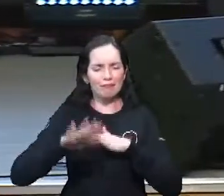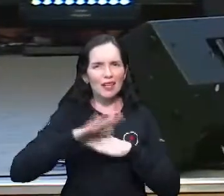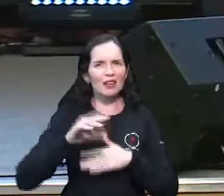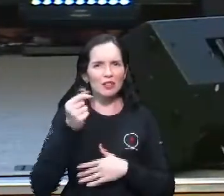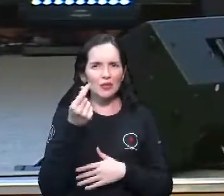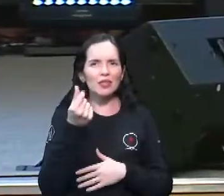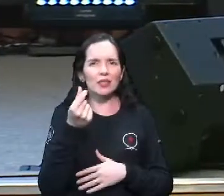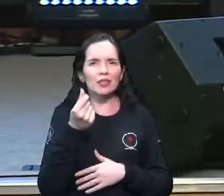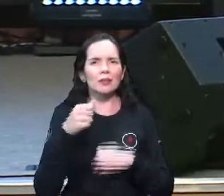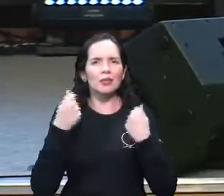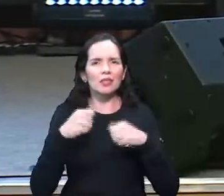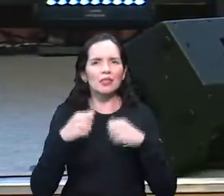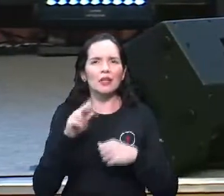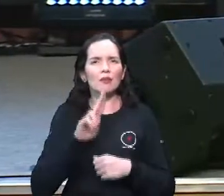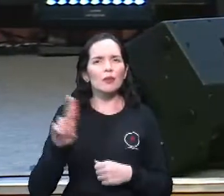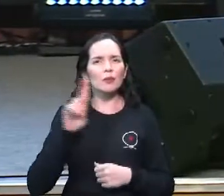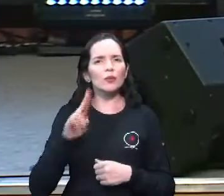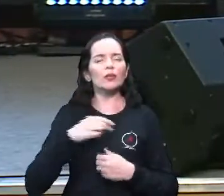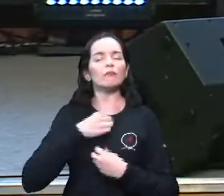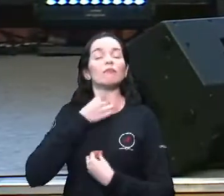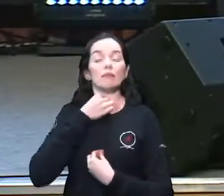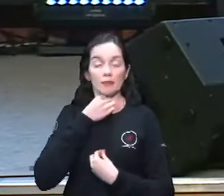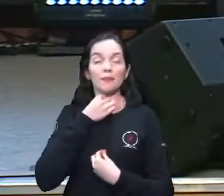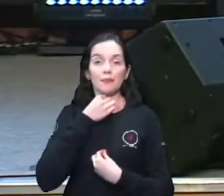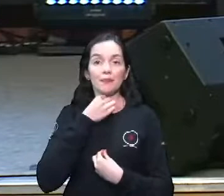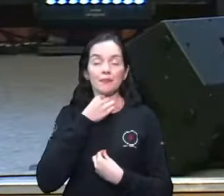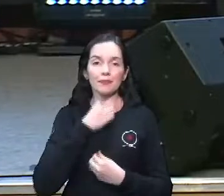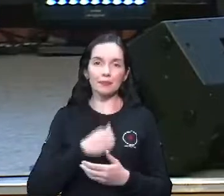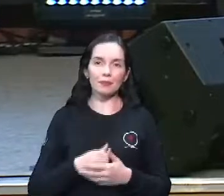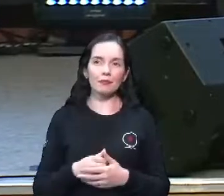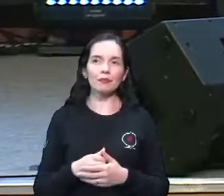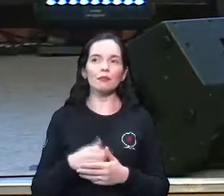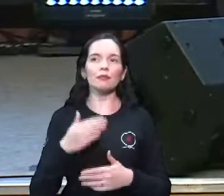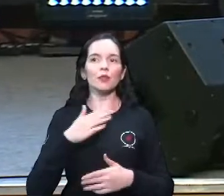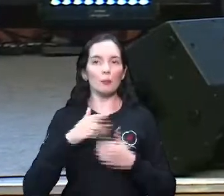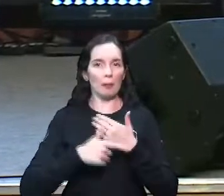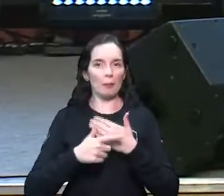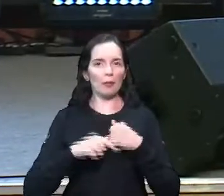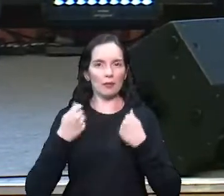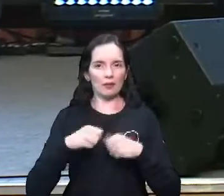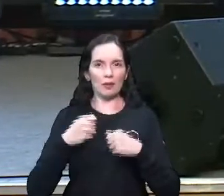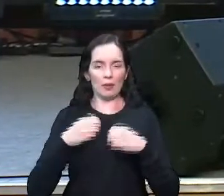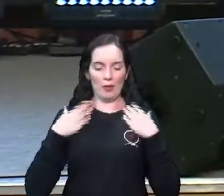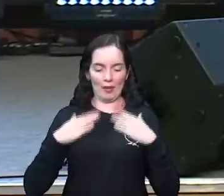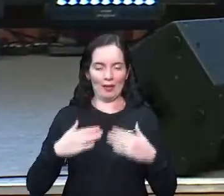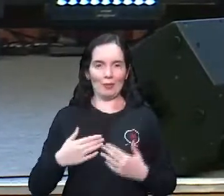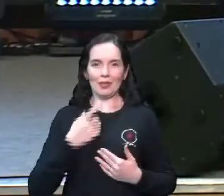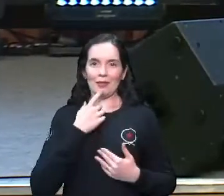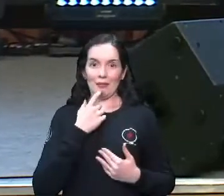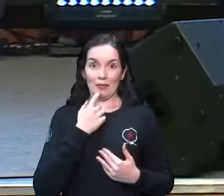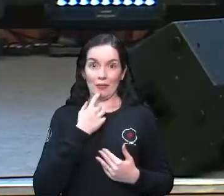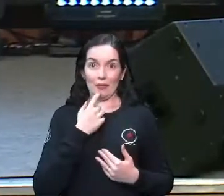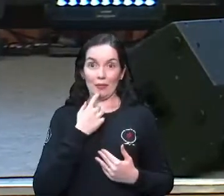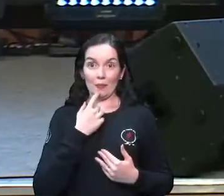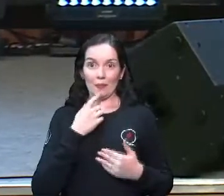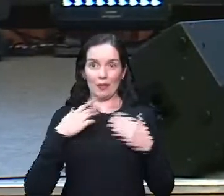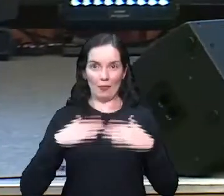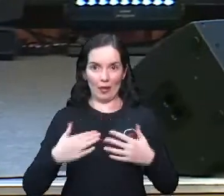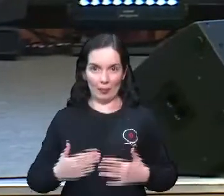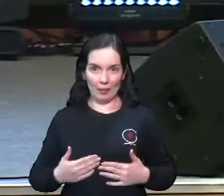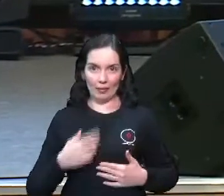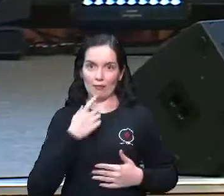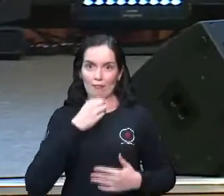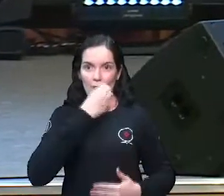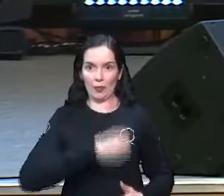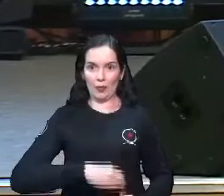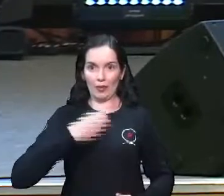e tinha que usar gravata na função que eu estava, e eu tinha uma camisa vermelha listrada, uma camisa listrada de